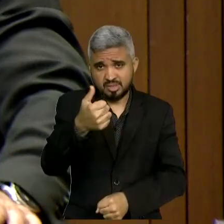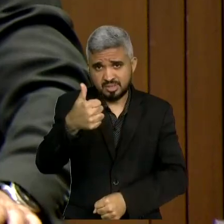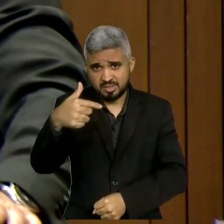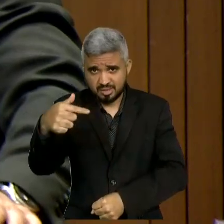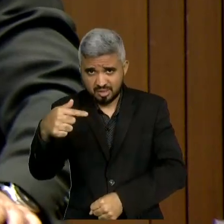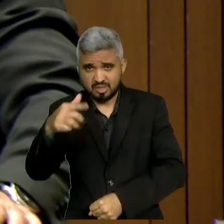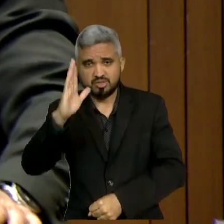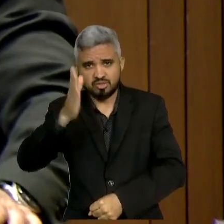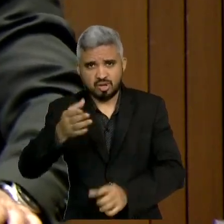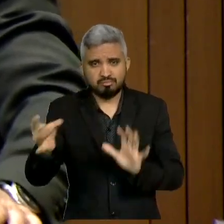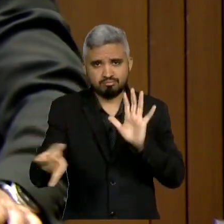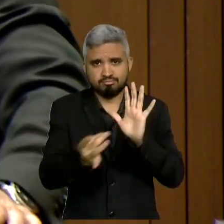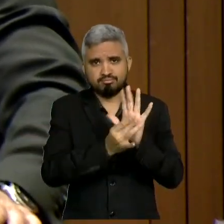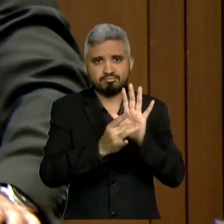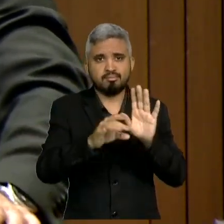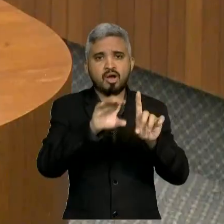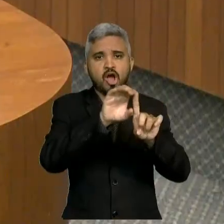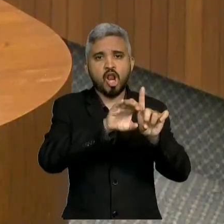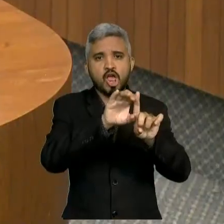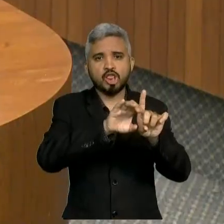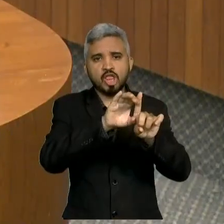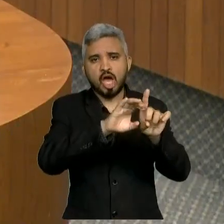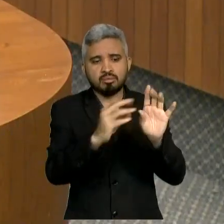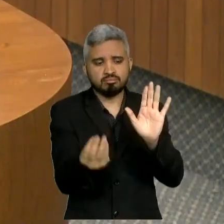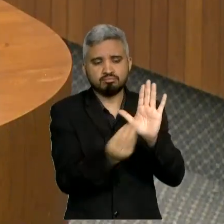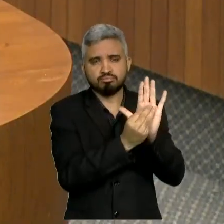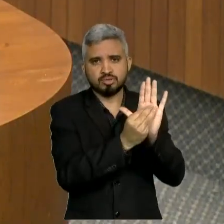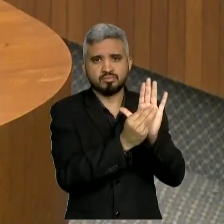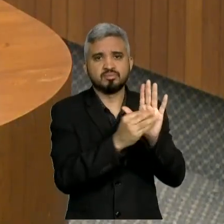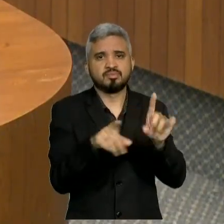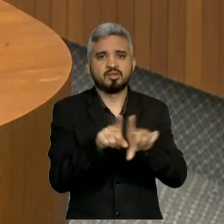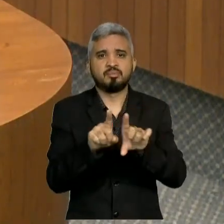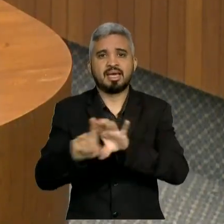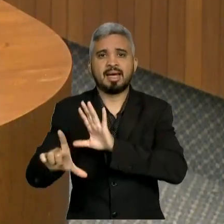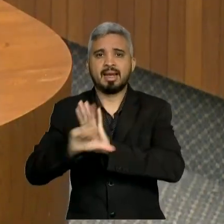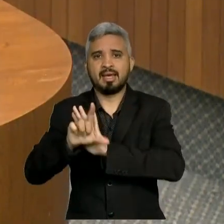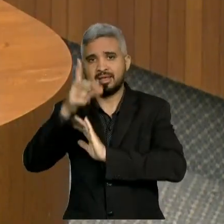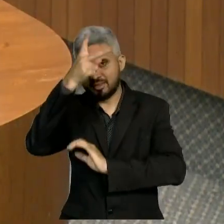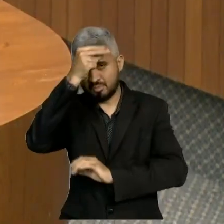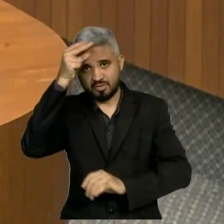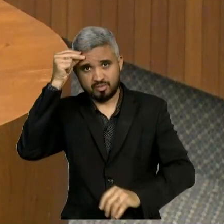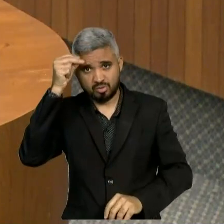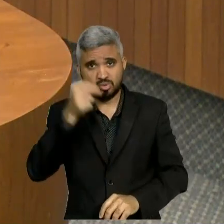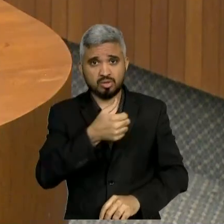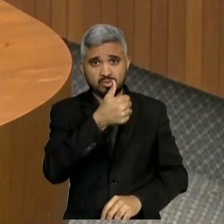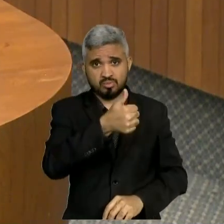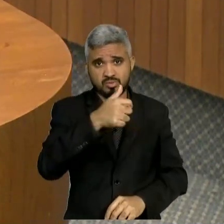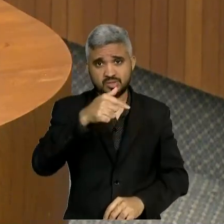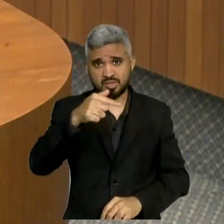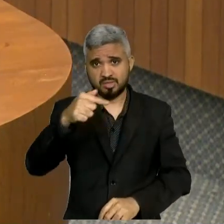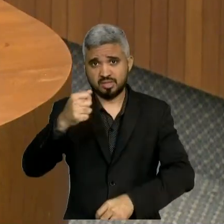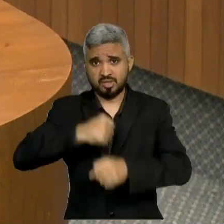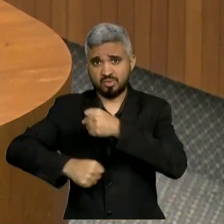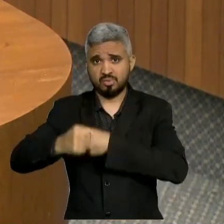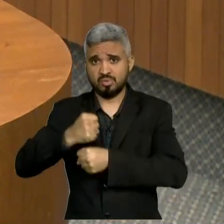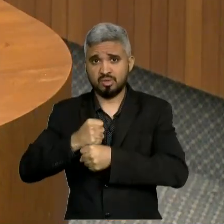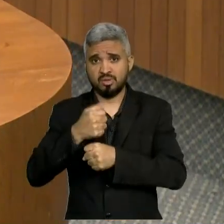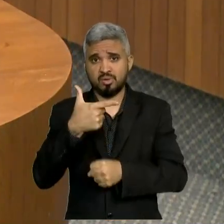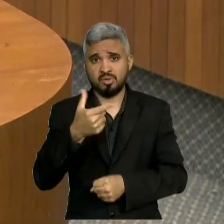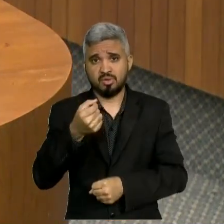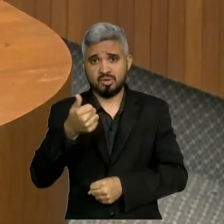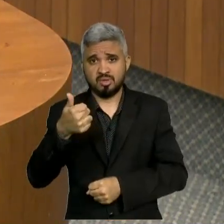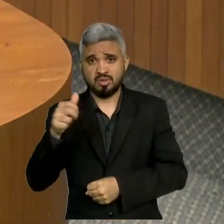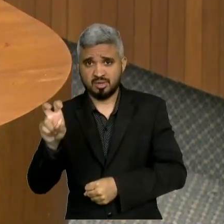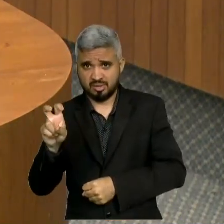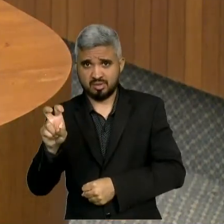de eventos do Estado do Maranhão e ainda pela Lei Municipal 177 de 2015. A igreja tem a oportunidade de mostrar